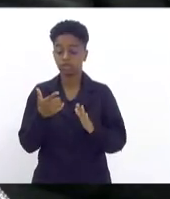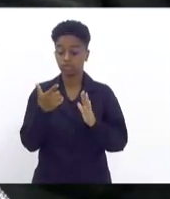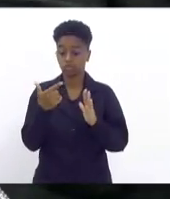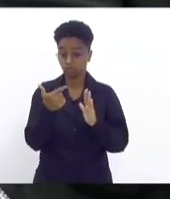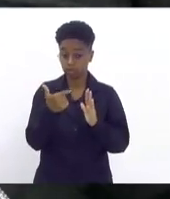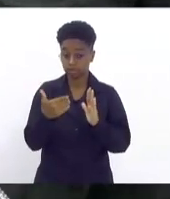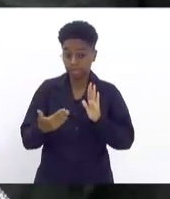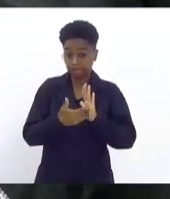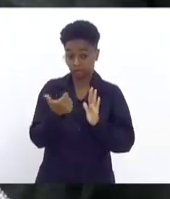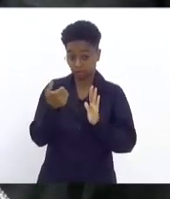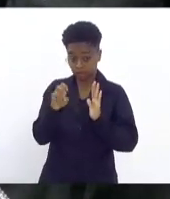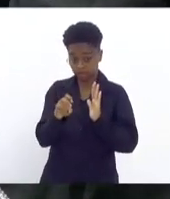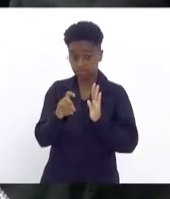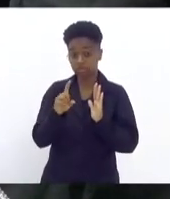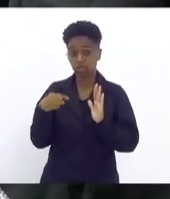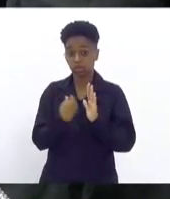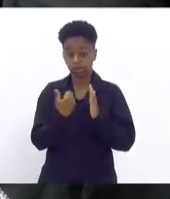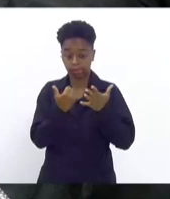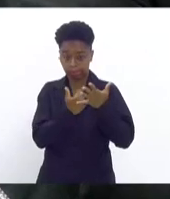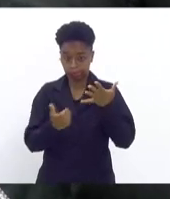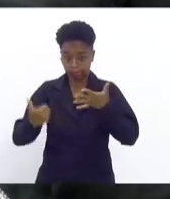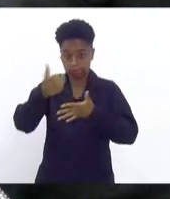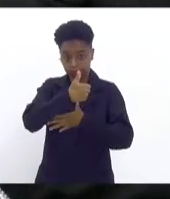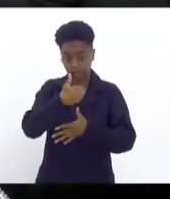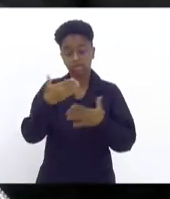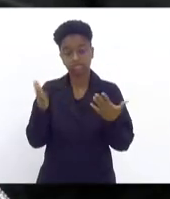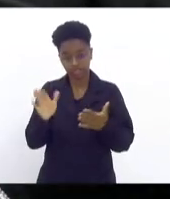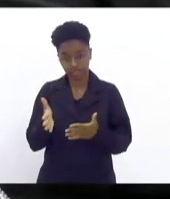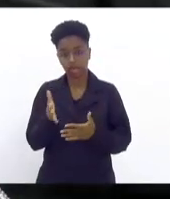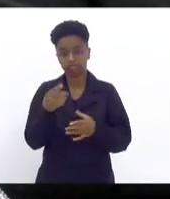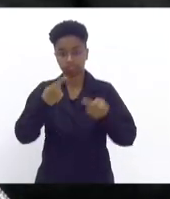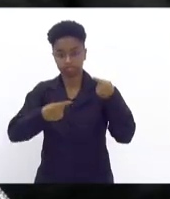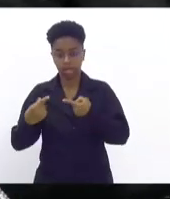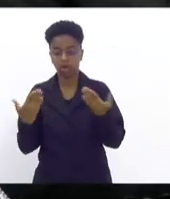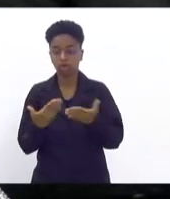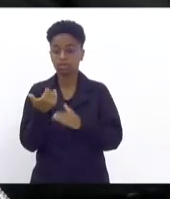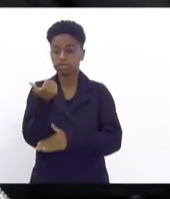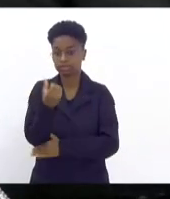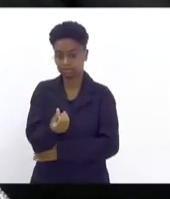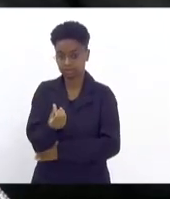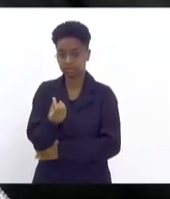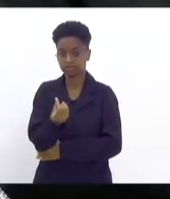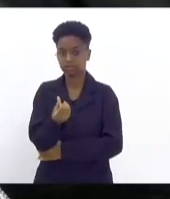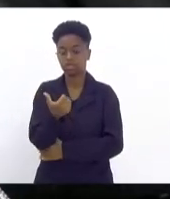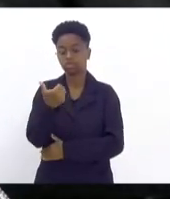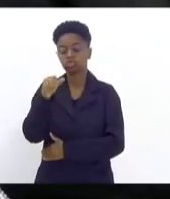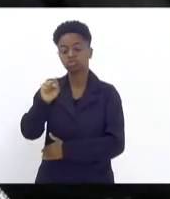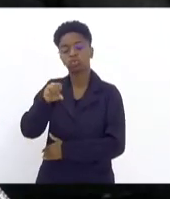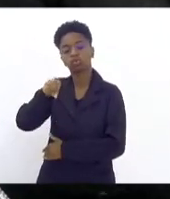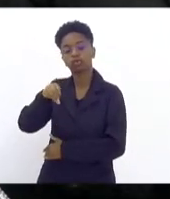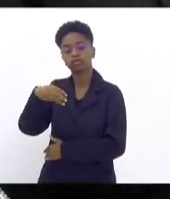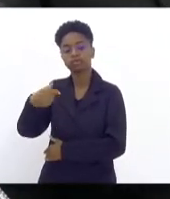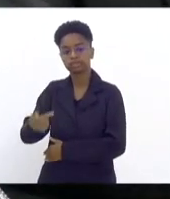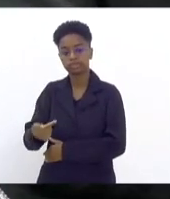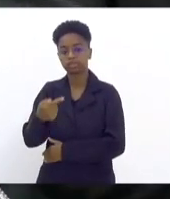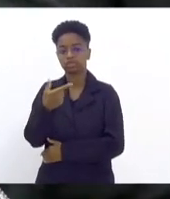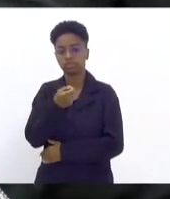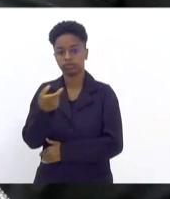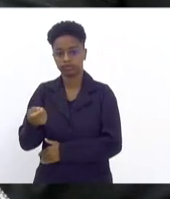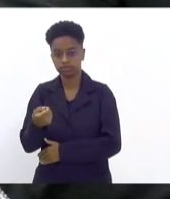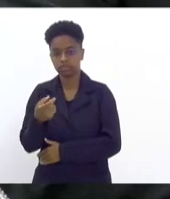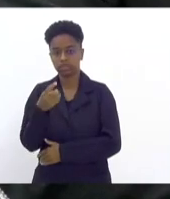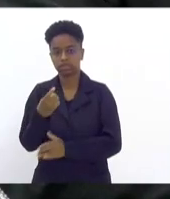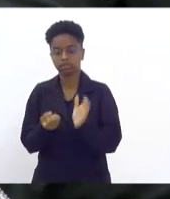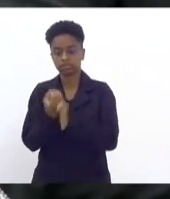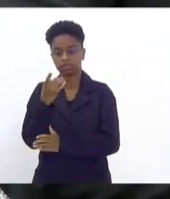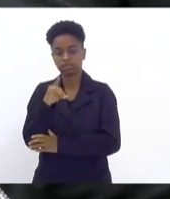nós fizemos a inversão da pauta e já foram apreciados. Vamos ao 16. É o projeto 1897 de 2020, autoria do deputado Daniel Librelon,